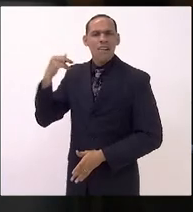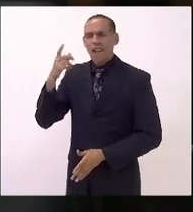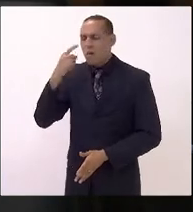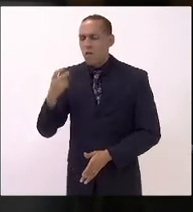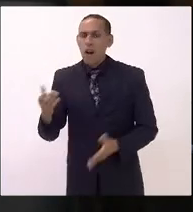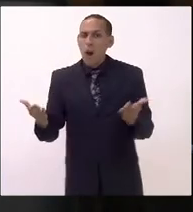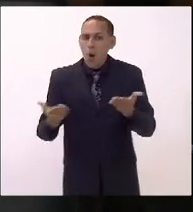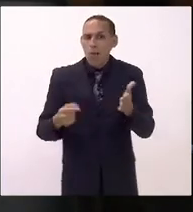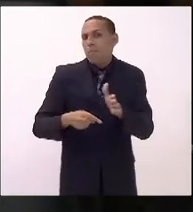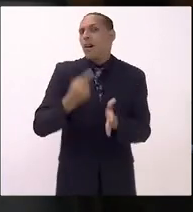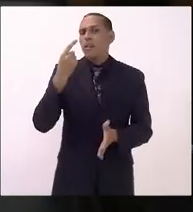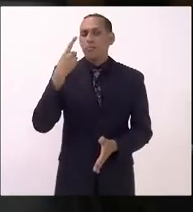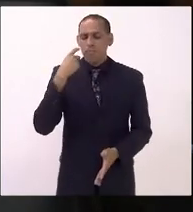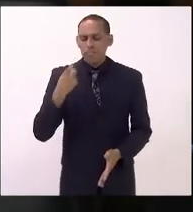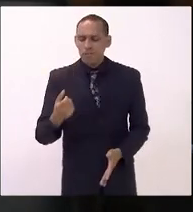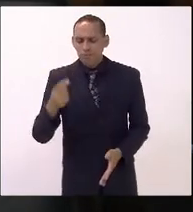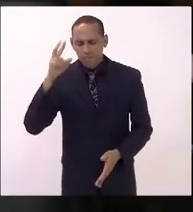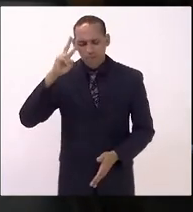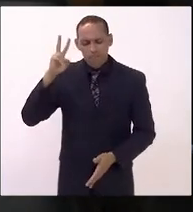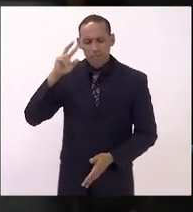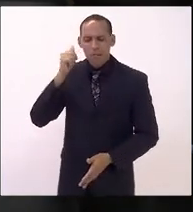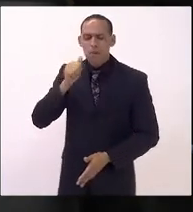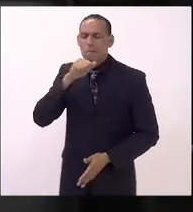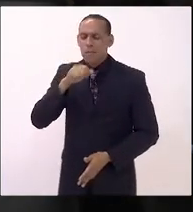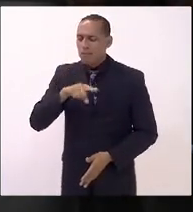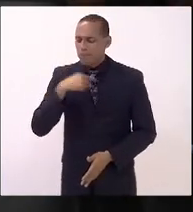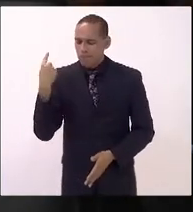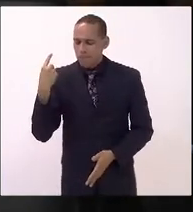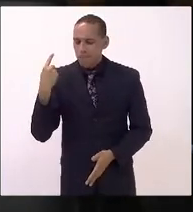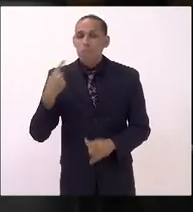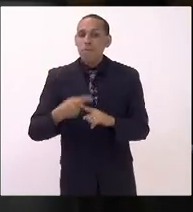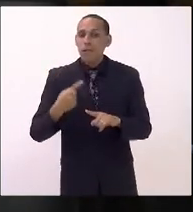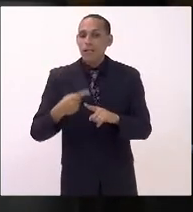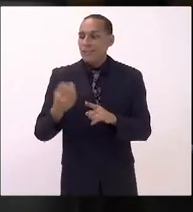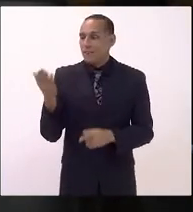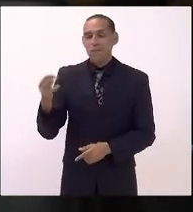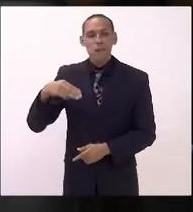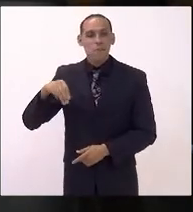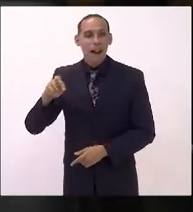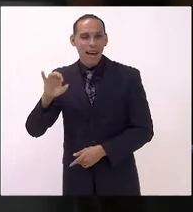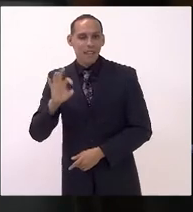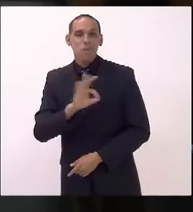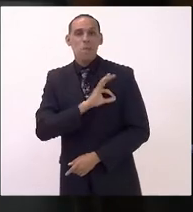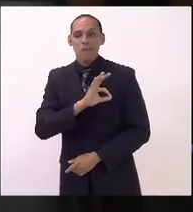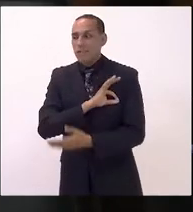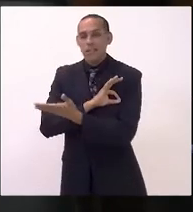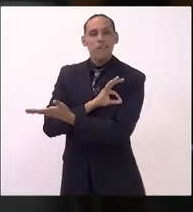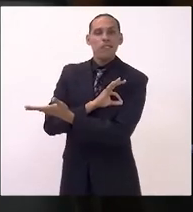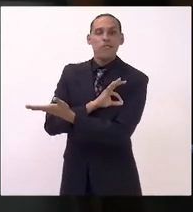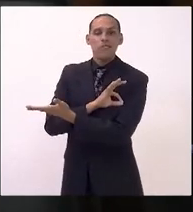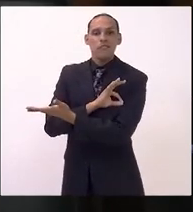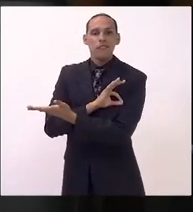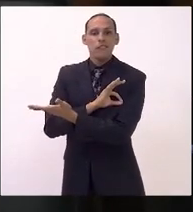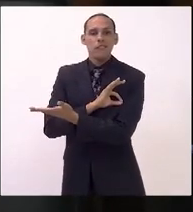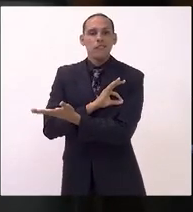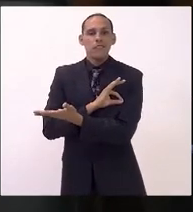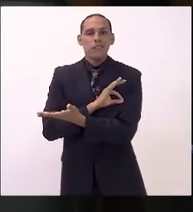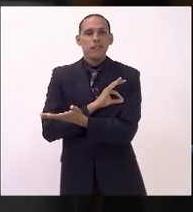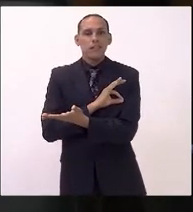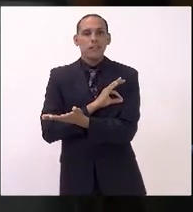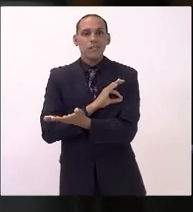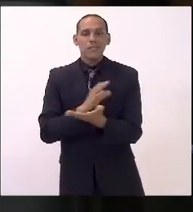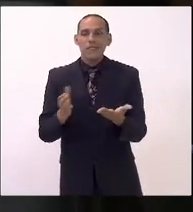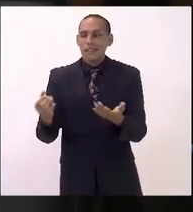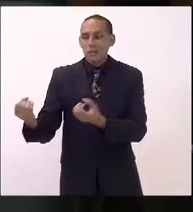vez. Porque o fato, o gesto da Marta, uma delegada de polícia, que cada vez mais